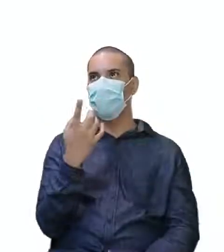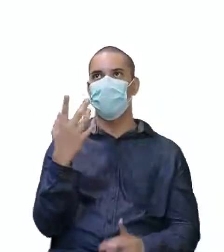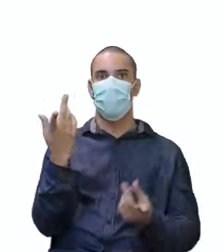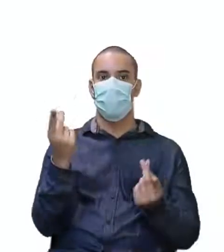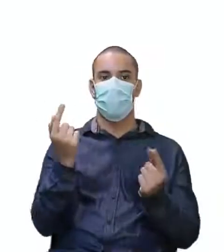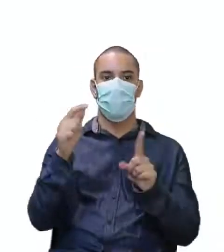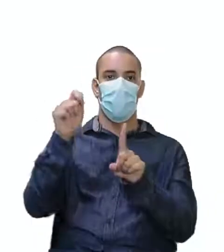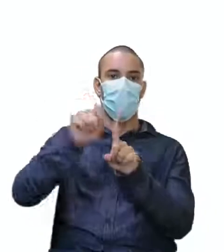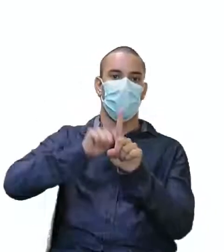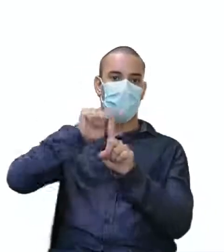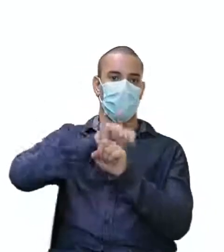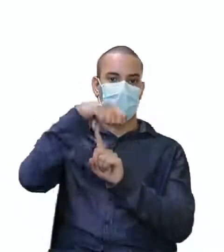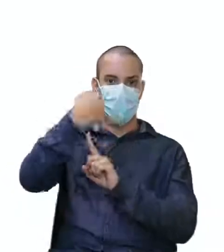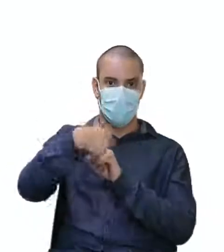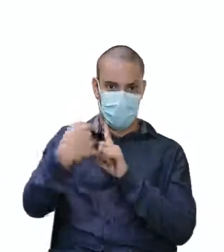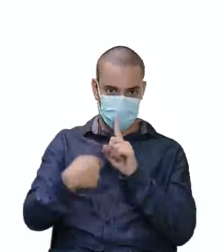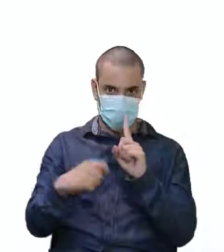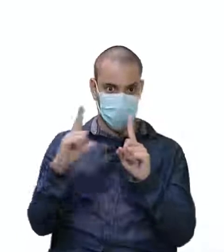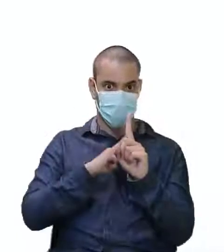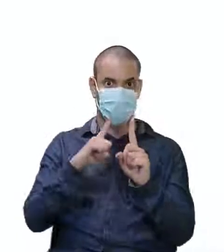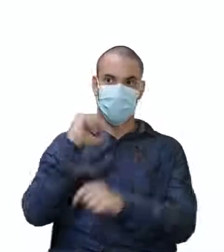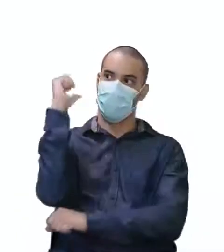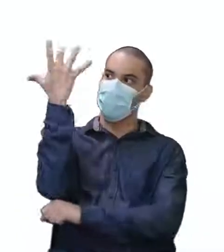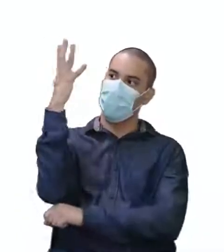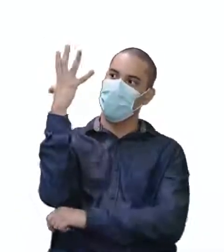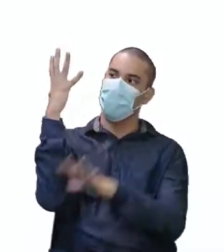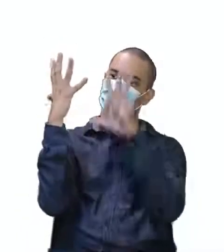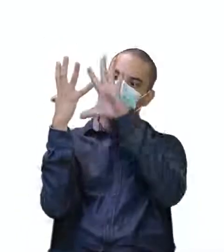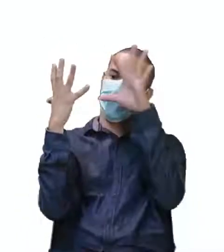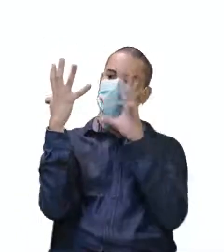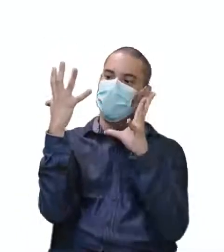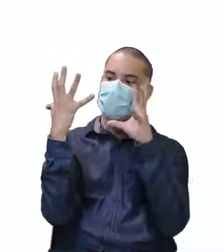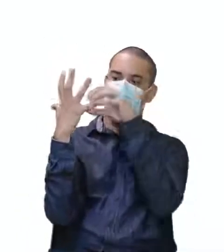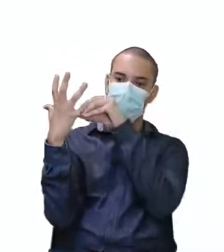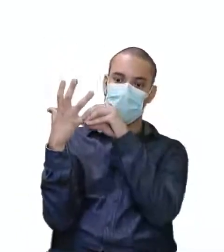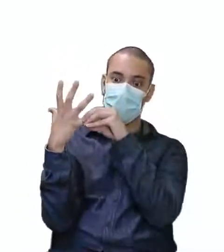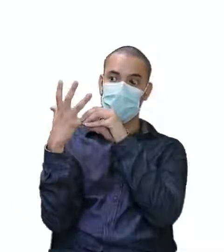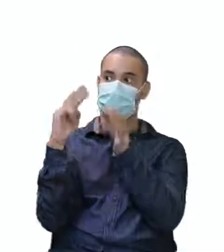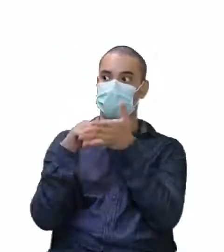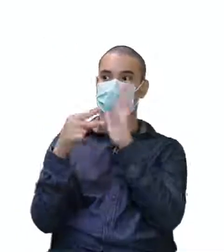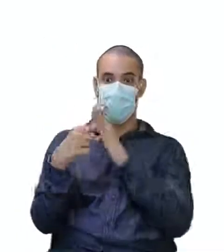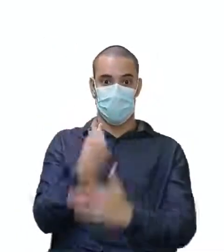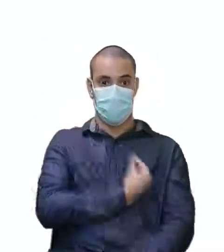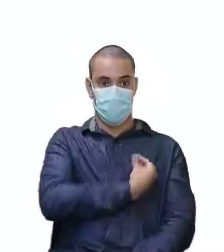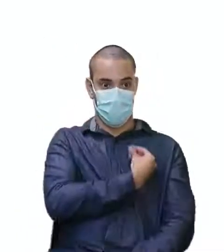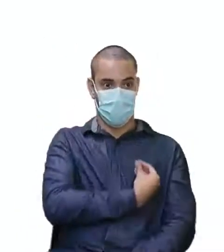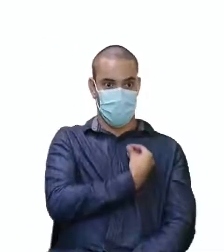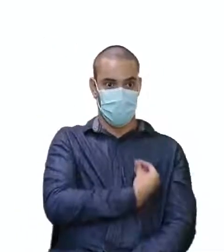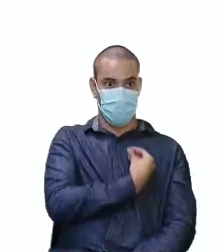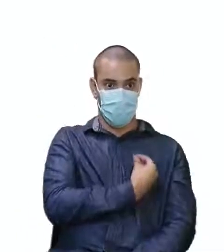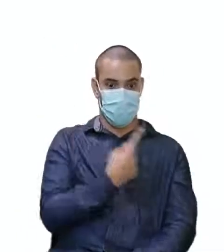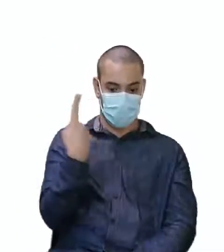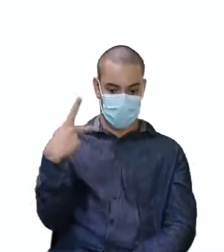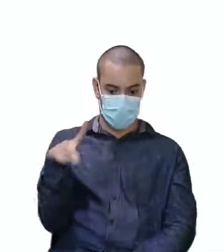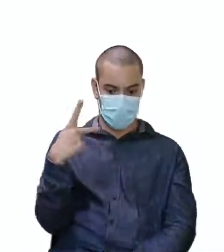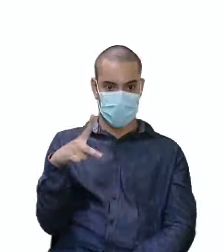bobo, tá? Então, quer dizer que a presença desse animal